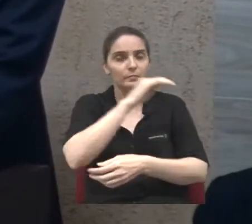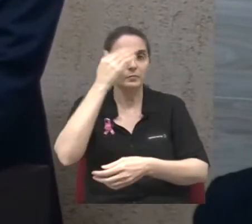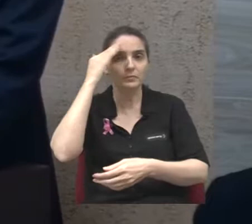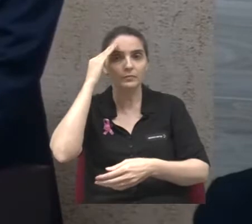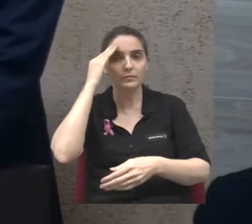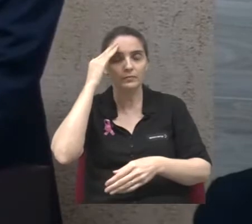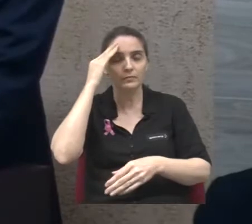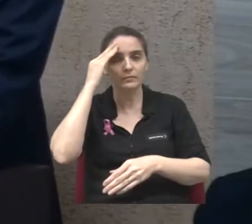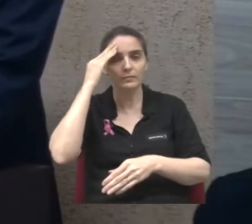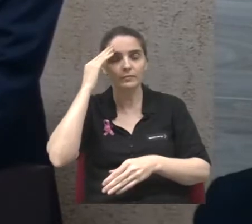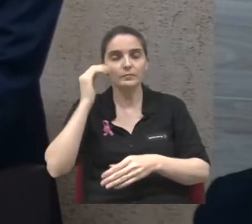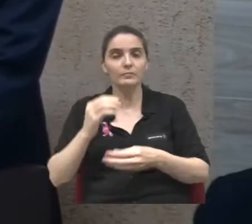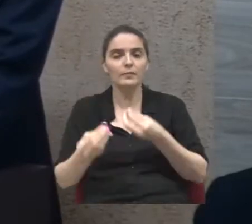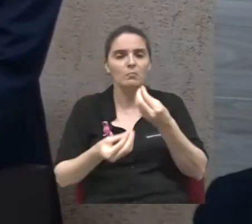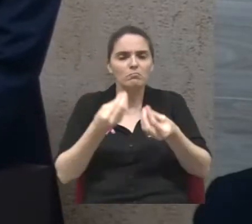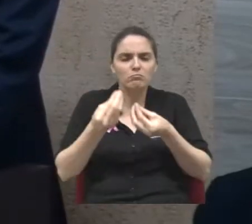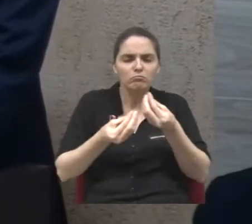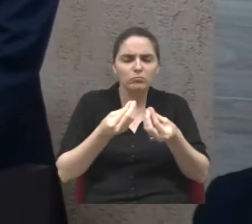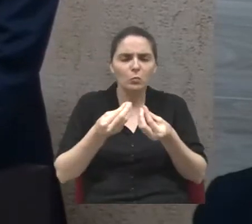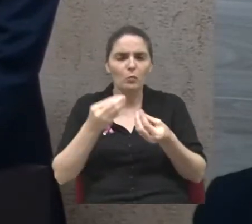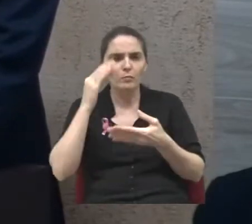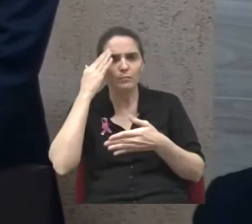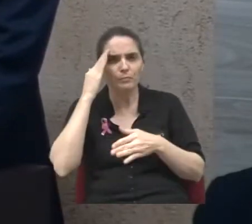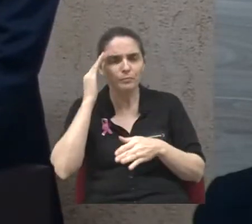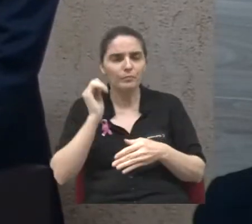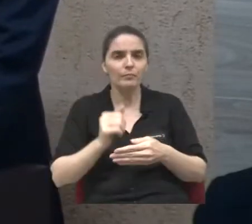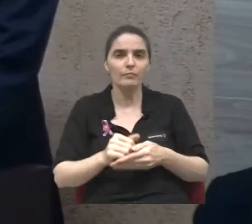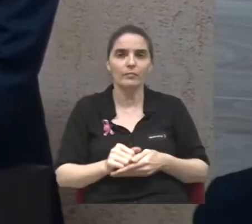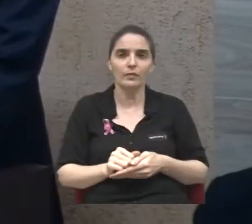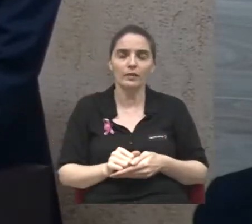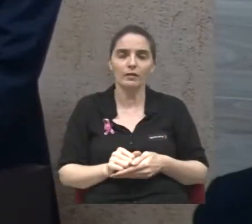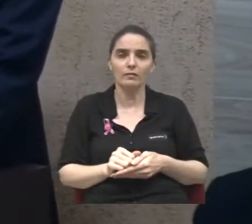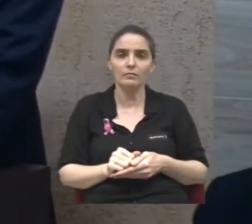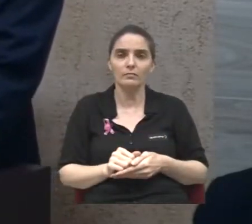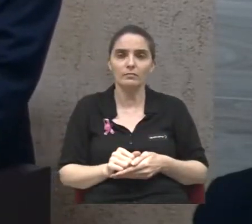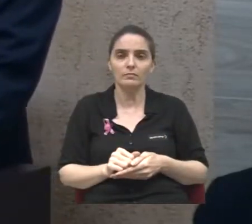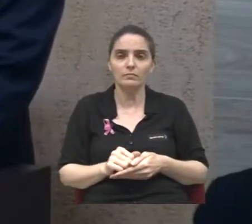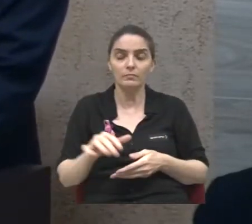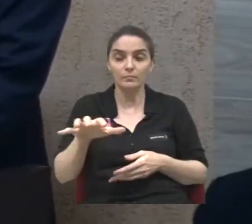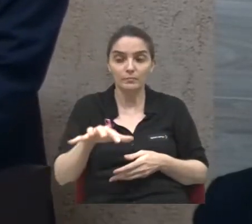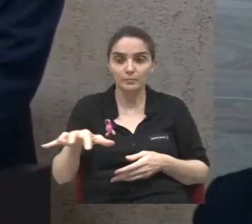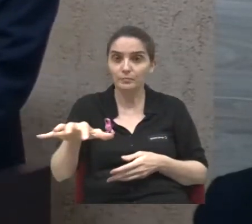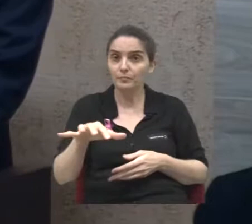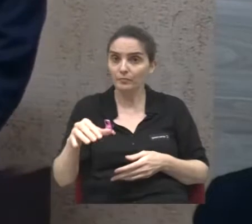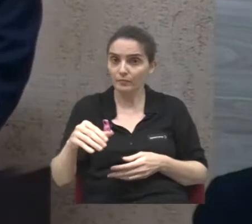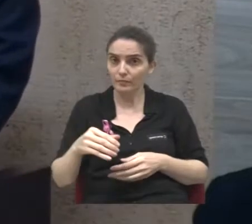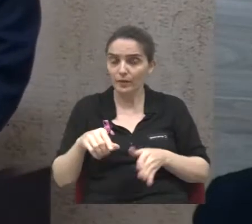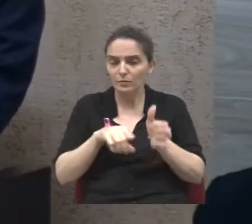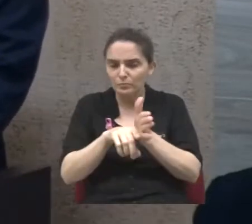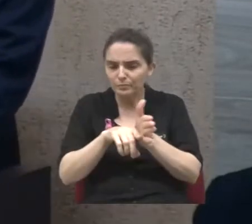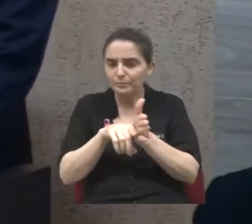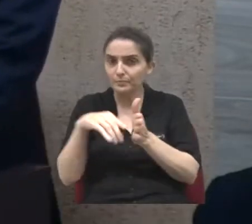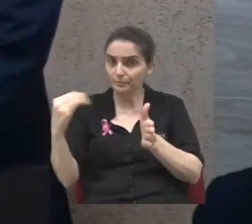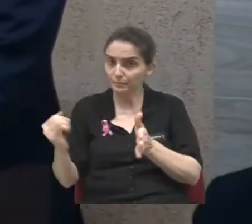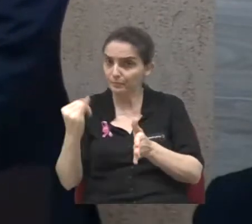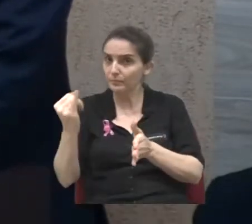e desperta o interesse dos estudantes por essa área importantíssima para o futuro da educação e da